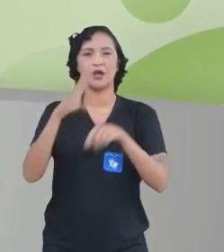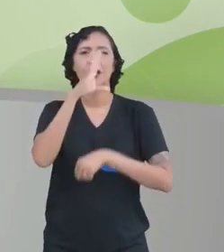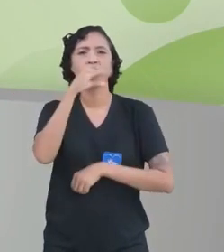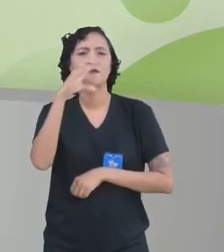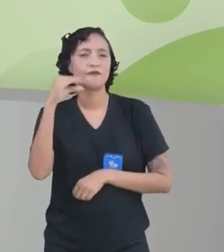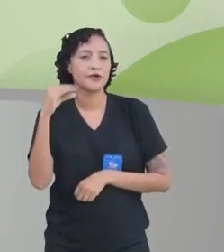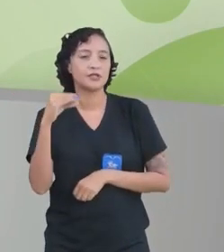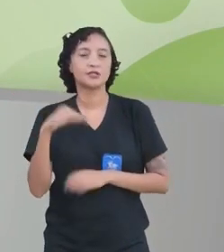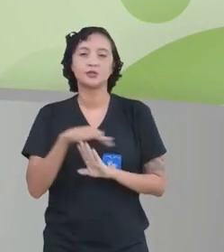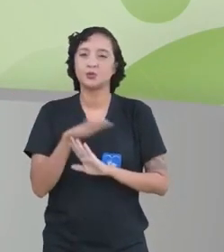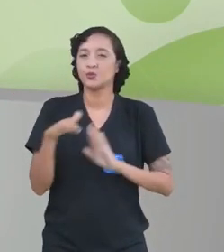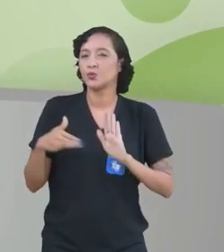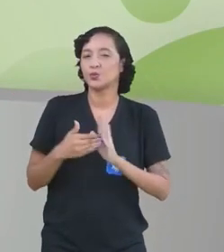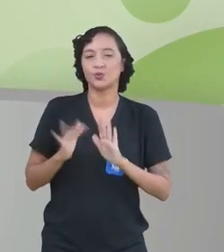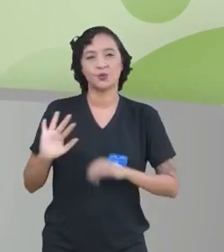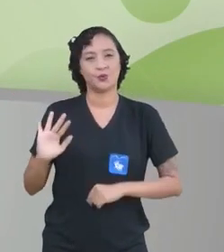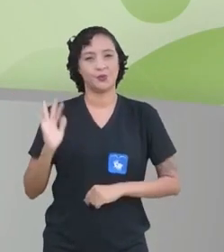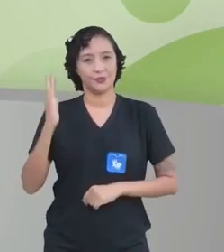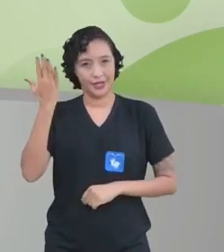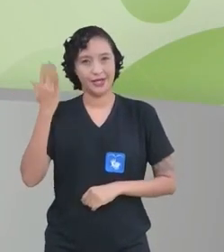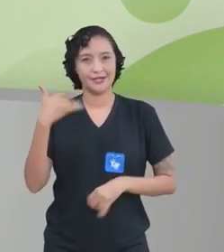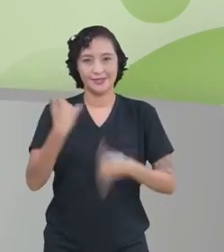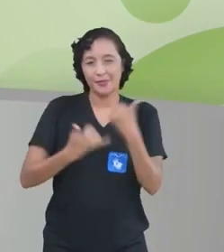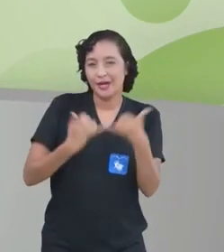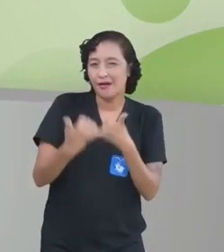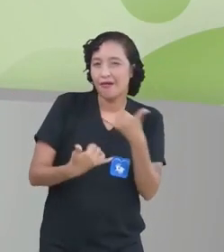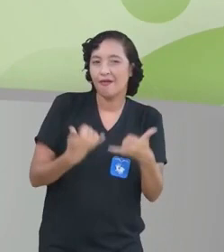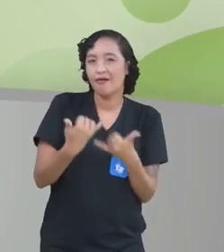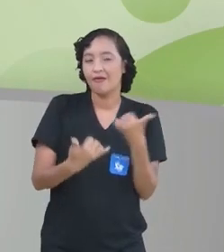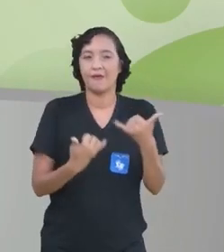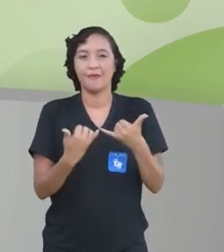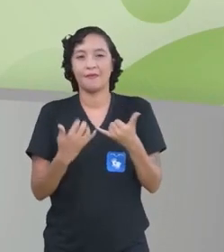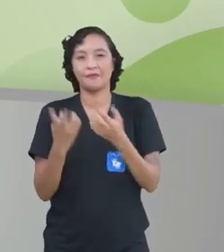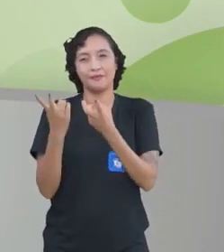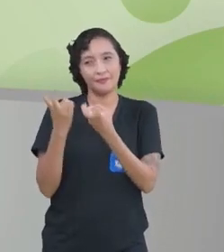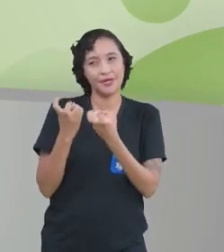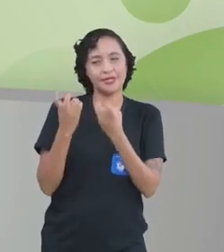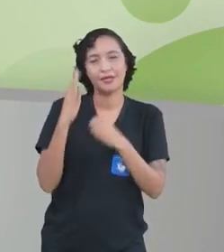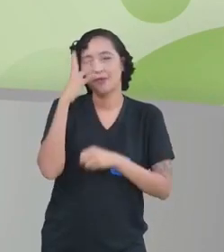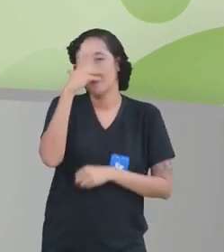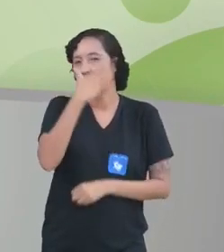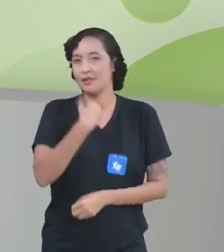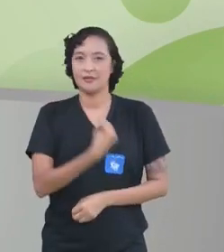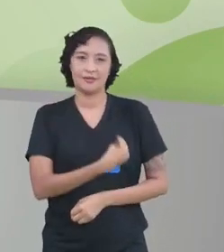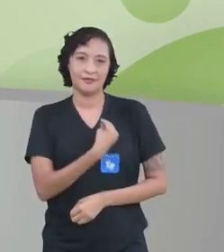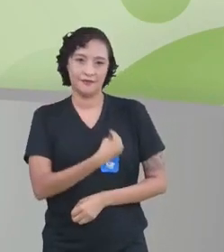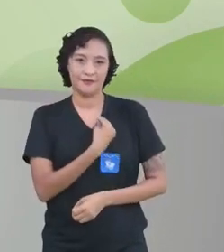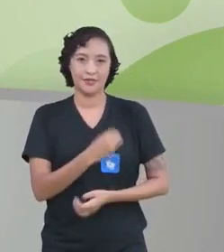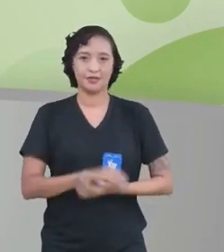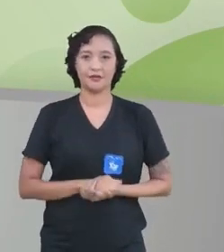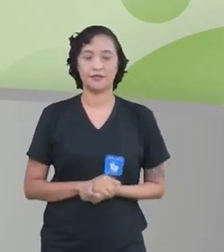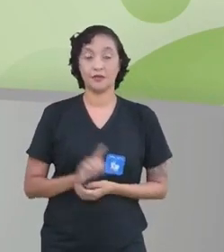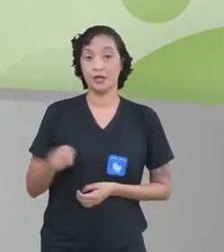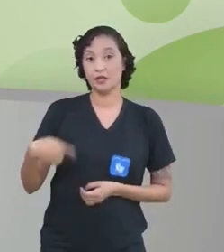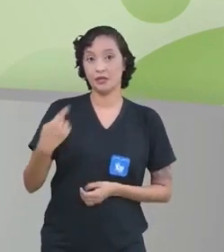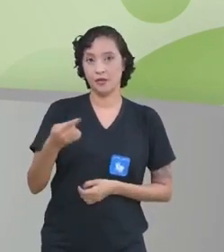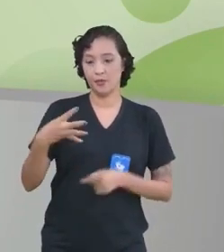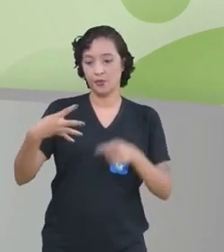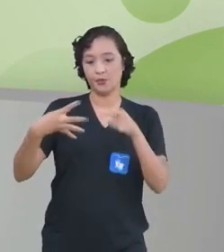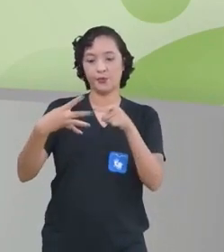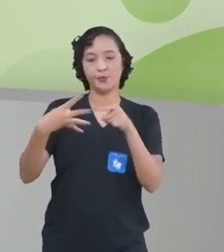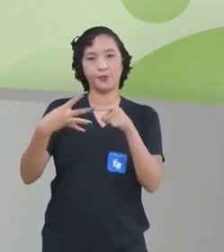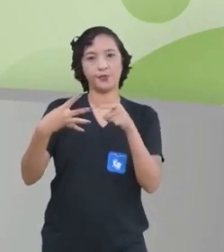tudo acontece, né? É onde nós brincamos, nós percebemos a beleza da vida. Mas depois da infância,